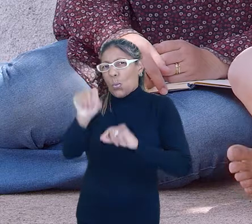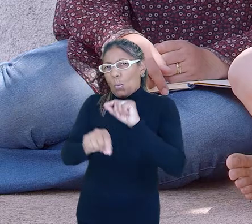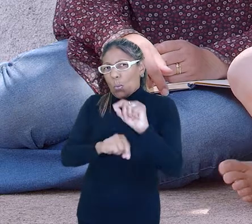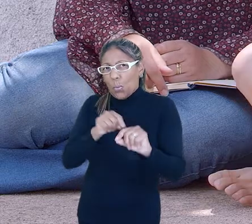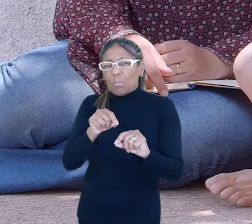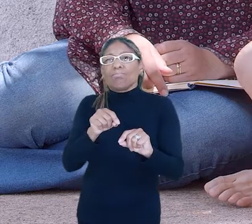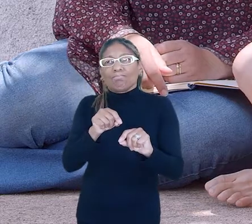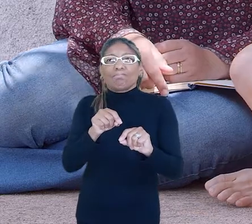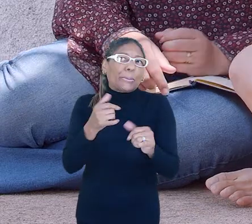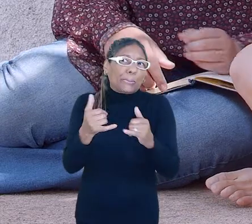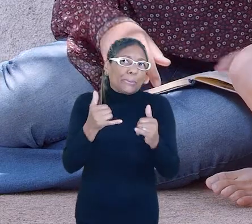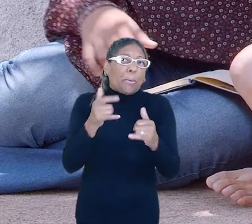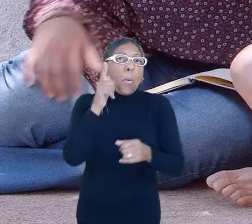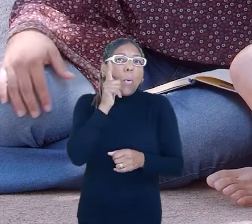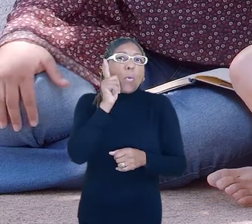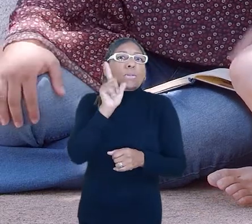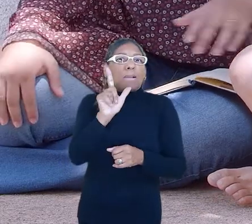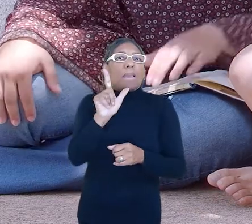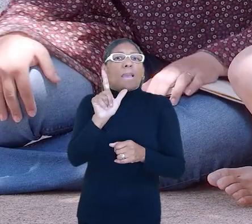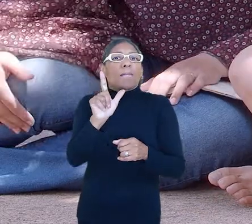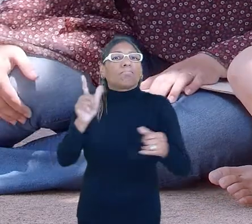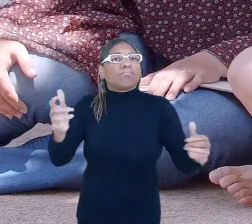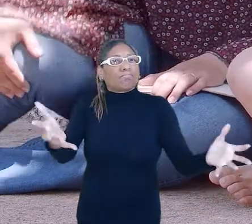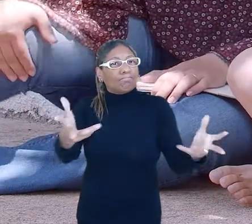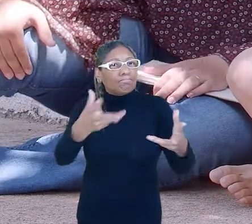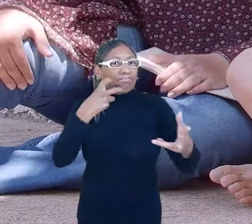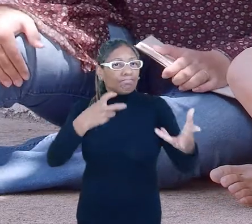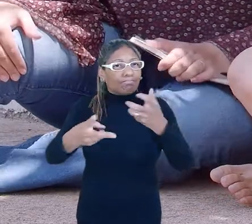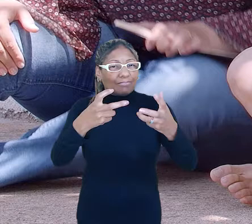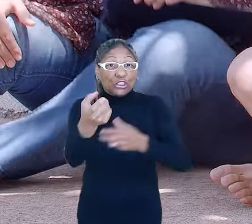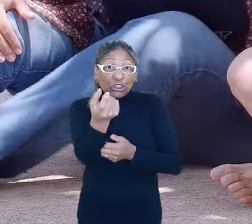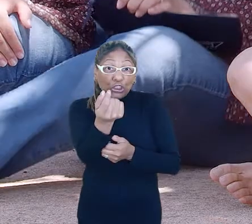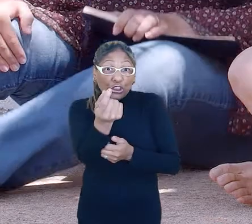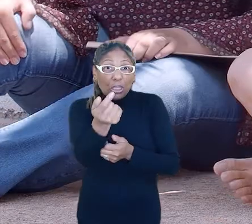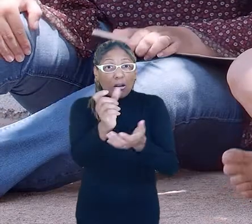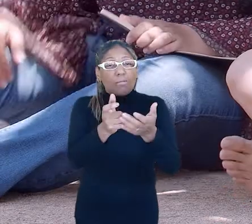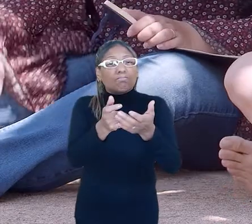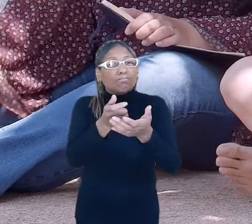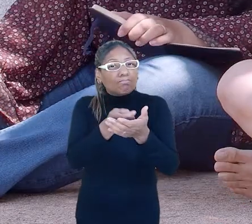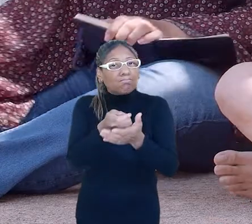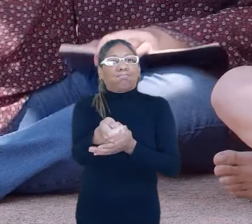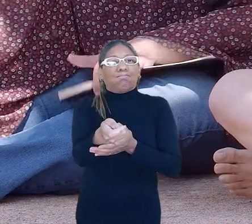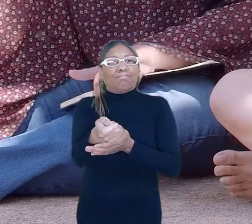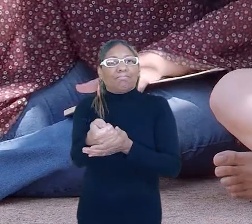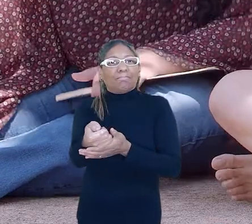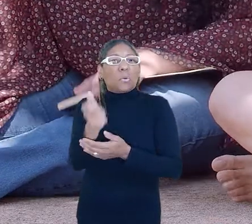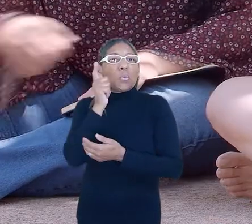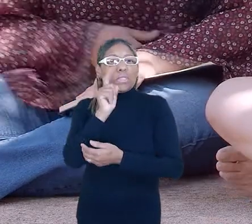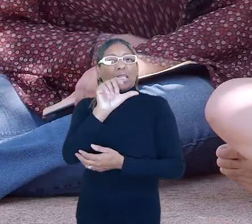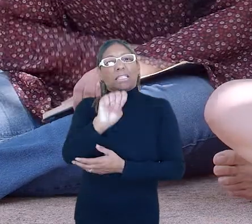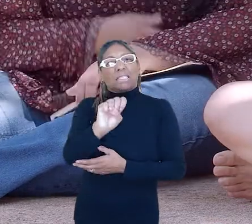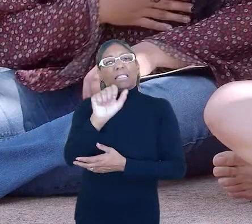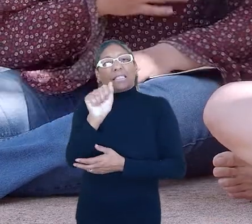ideia de, principalmente, a gente conseguir captar mais recursos para fazer um sarau,